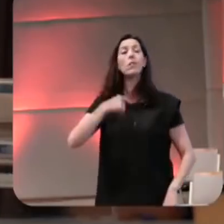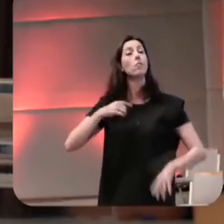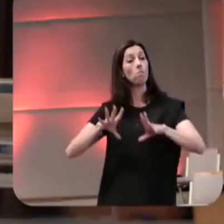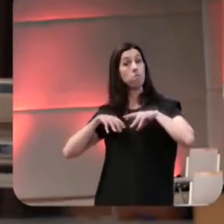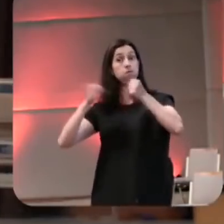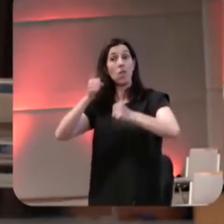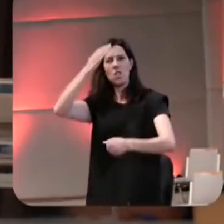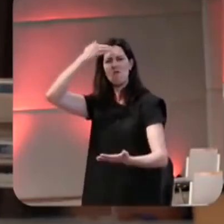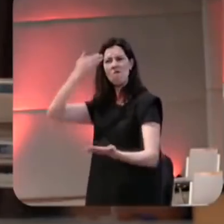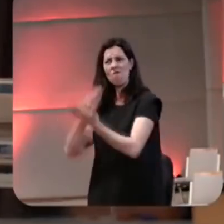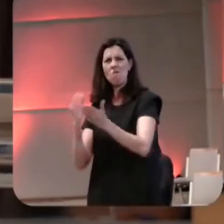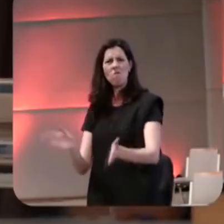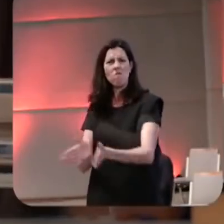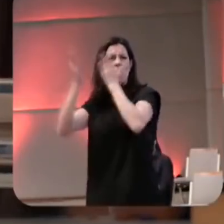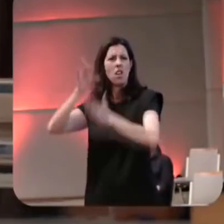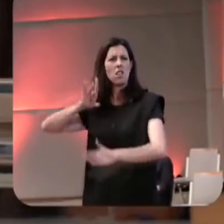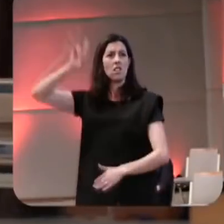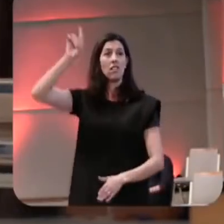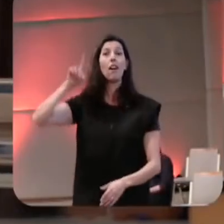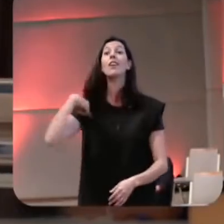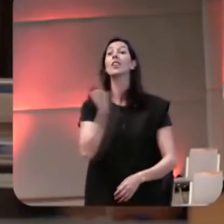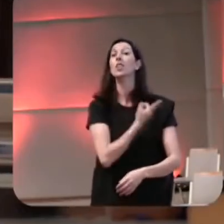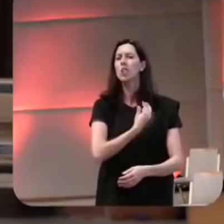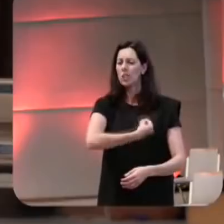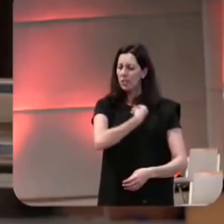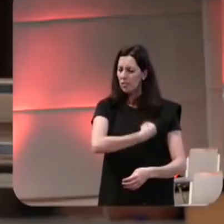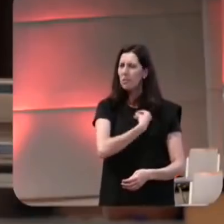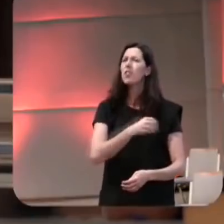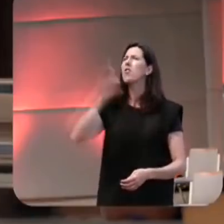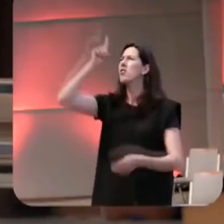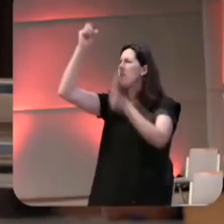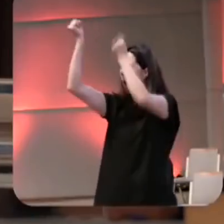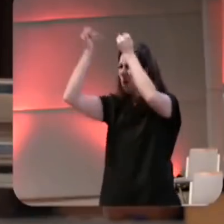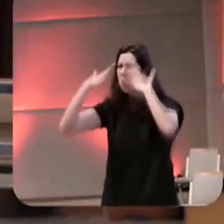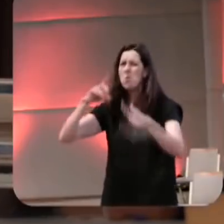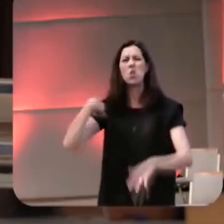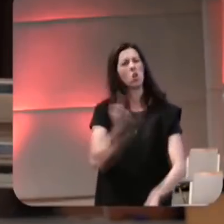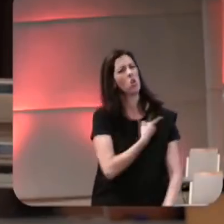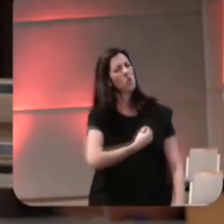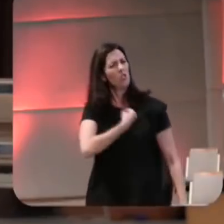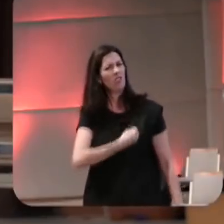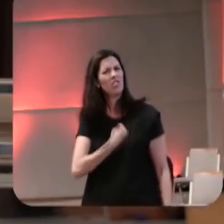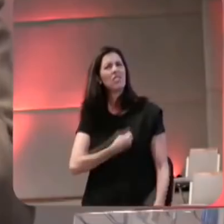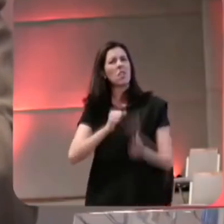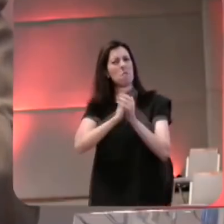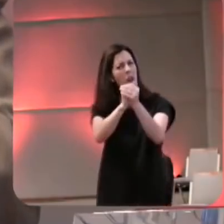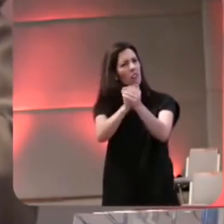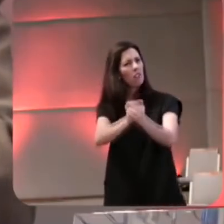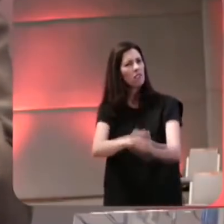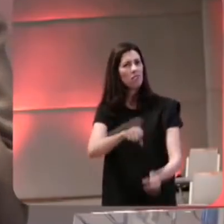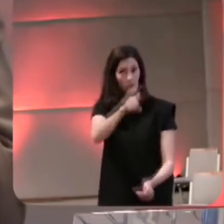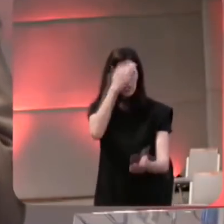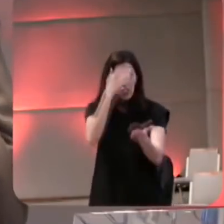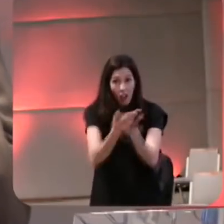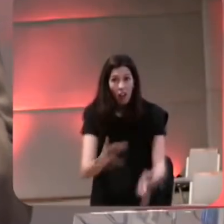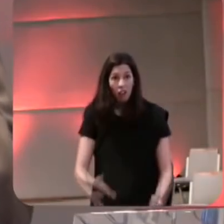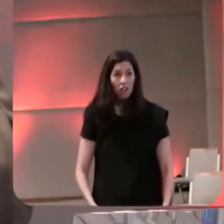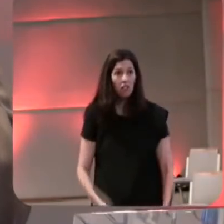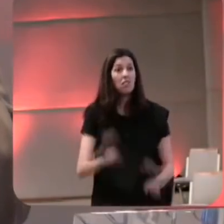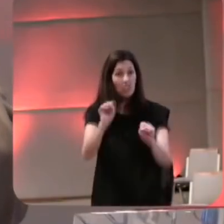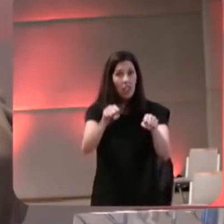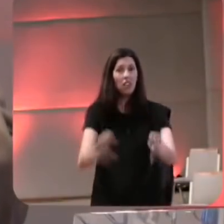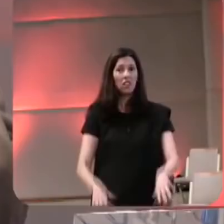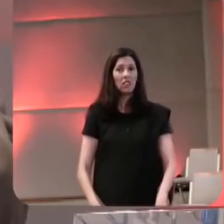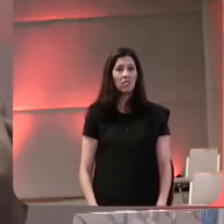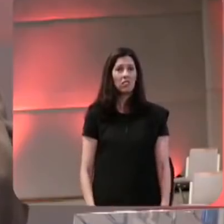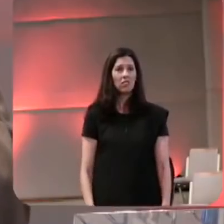assim, o imponderável do Senhor vem sobre nós. Crê nisso? Então